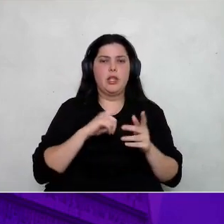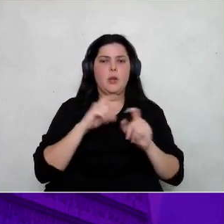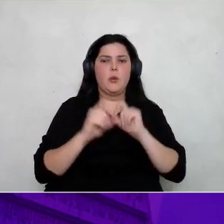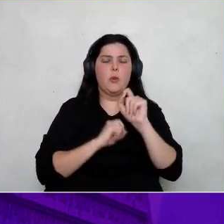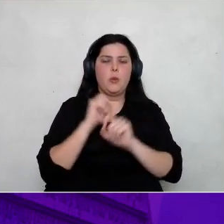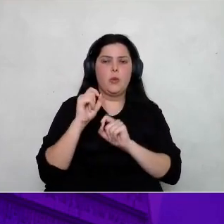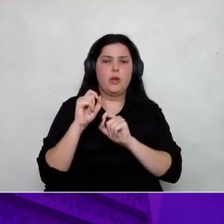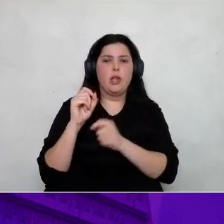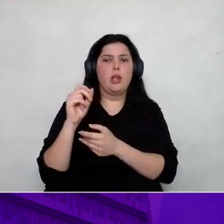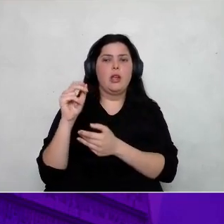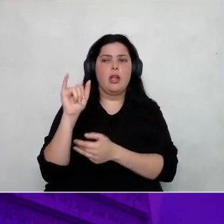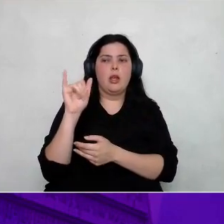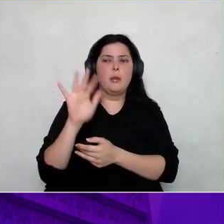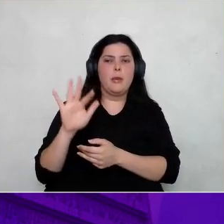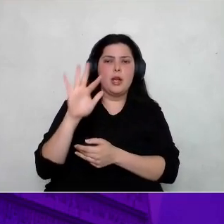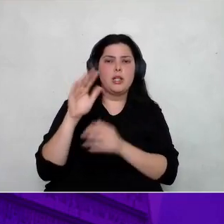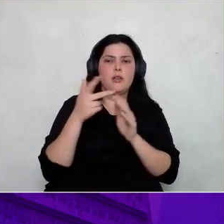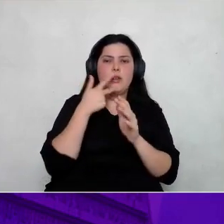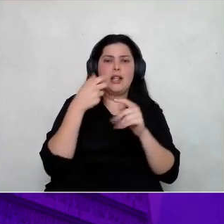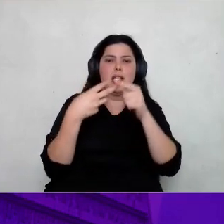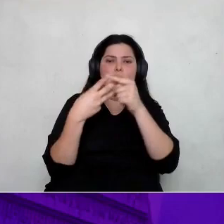chama PRILER,